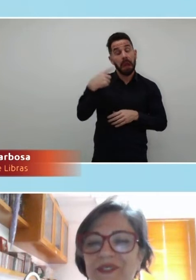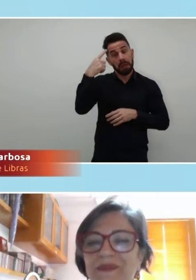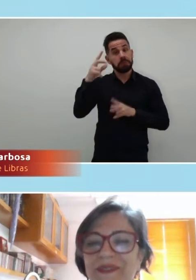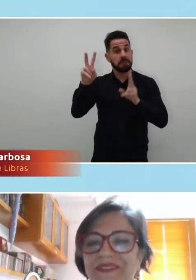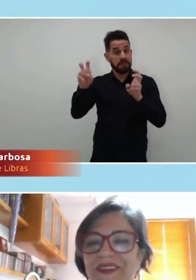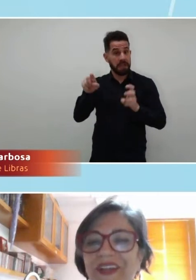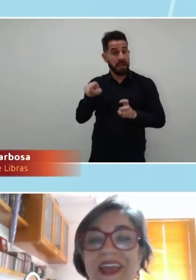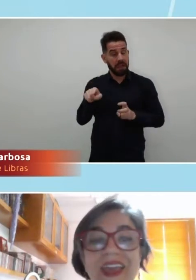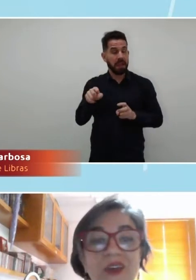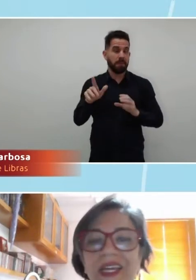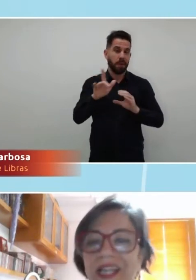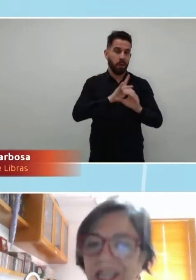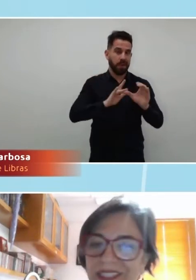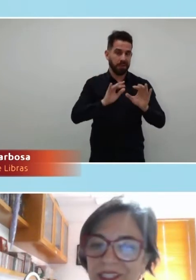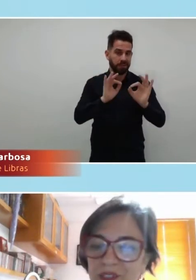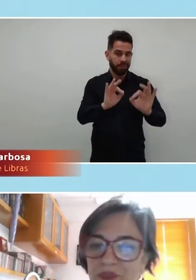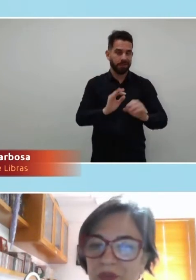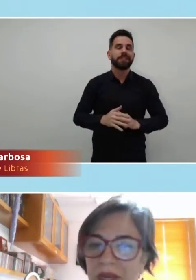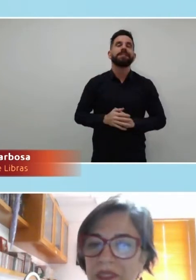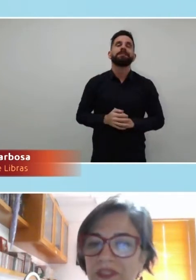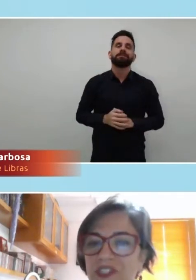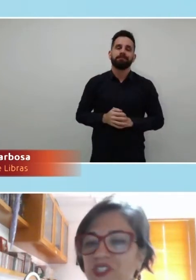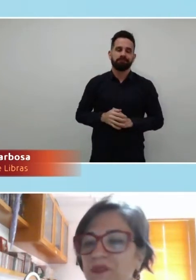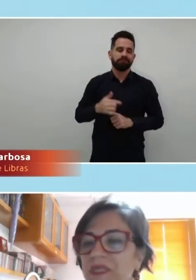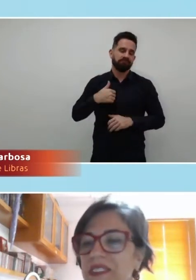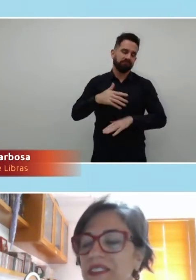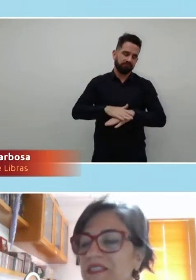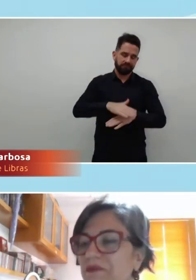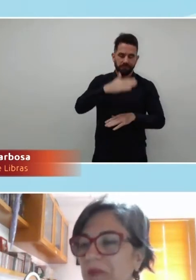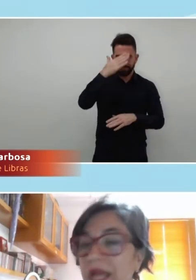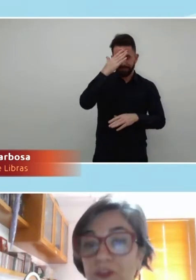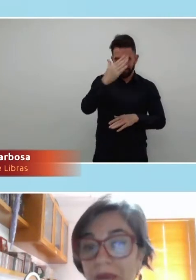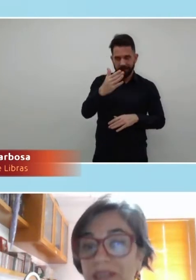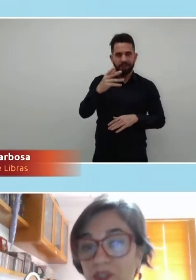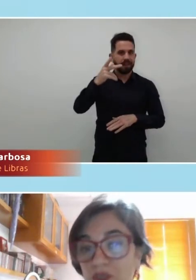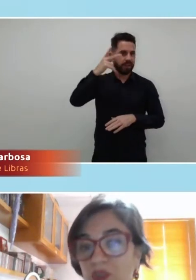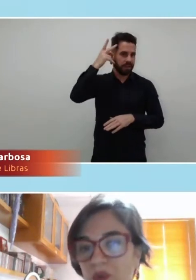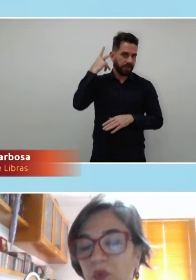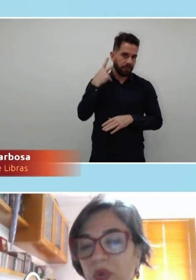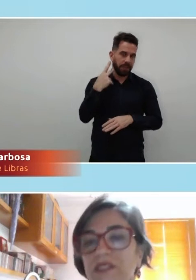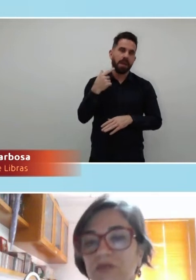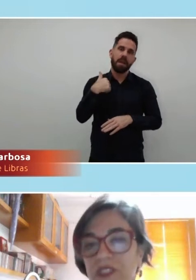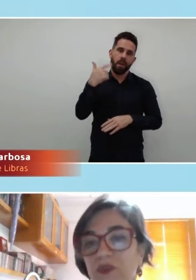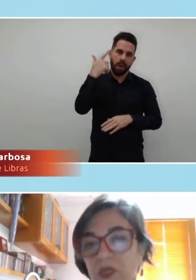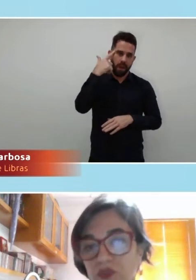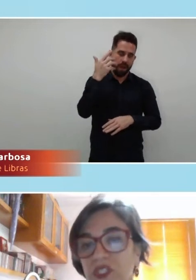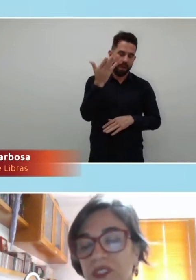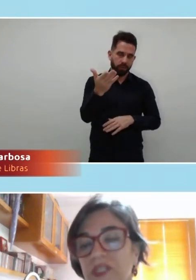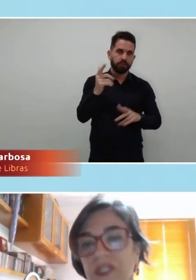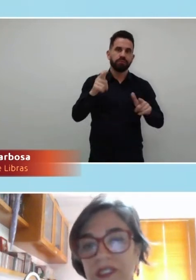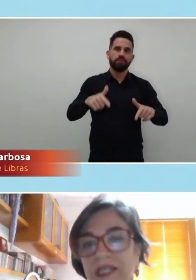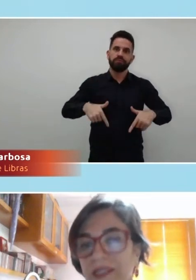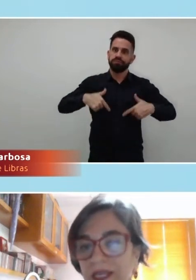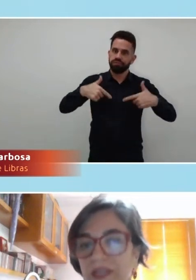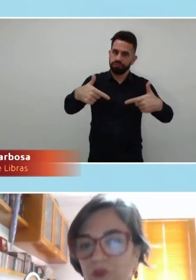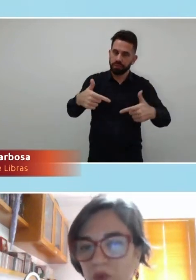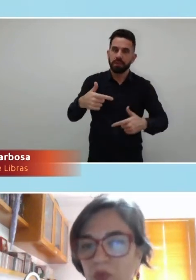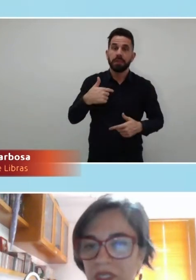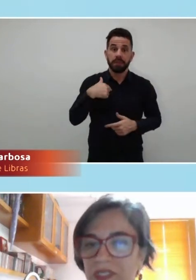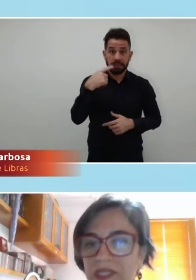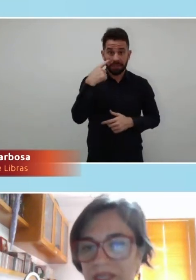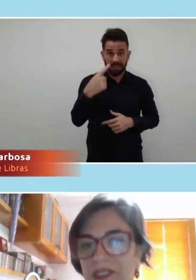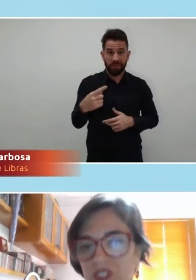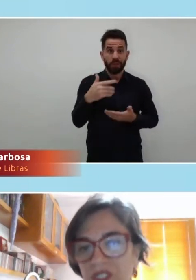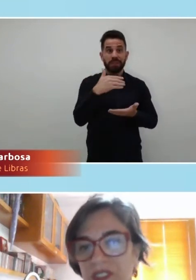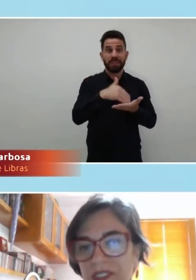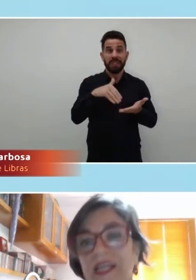viu? Eu que agradeço, viu, Camila? A gente precisa de mais ações como essa. Você viu a notícia de que a Secretaria informou que em